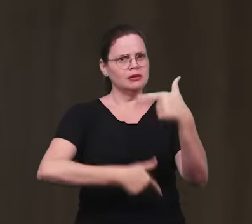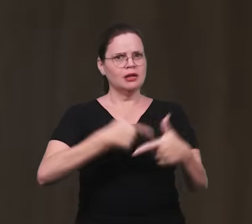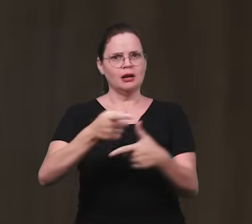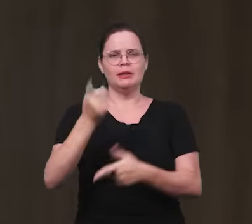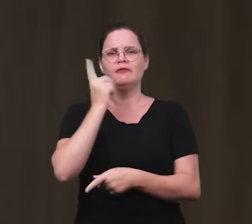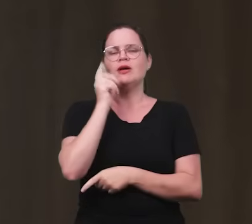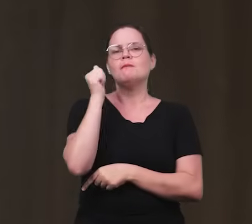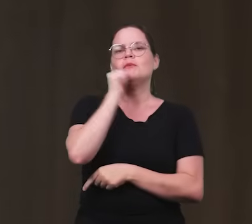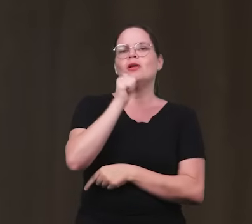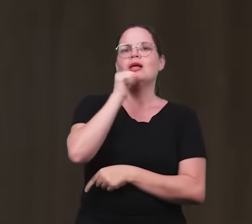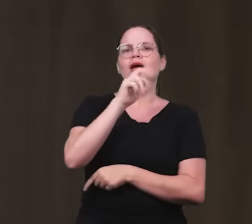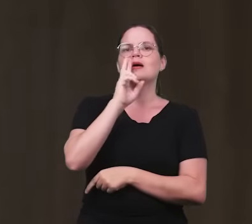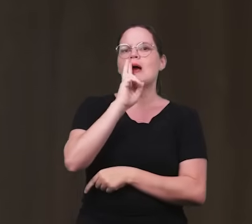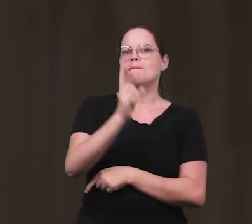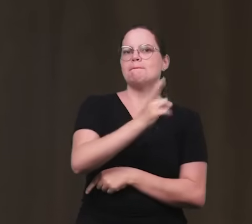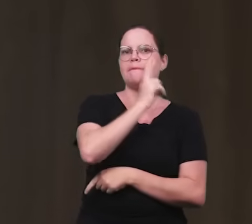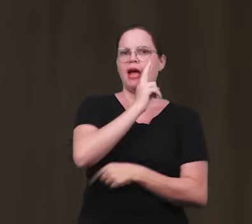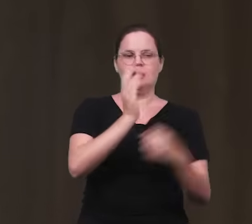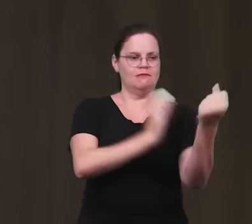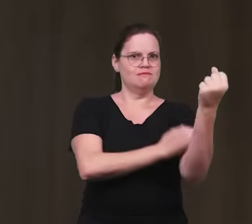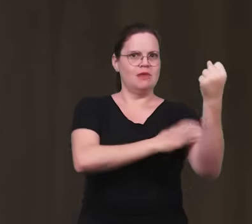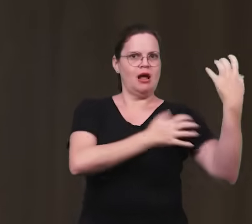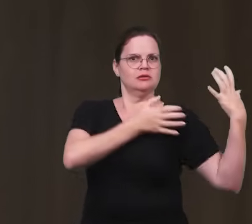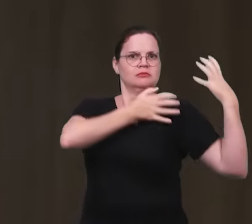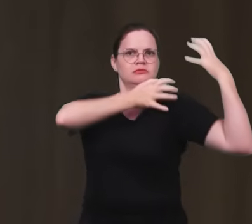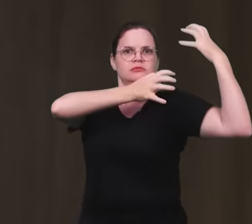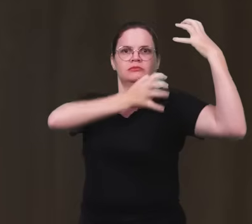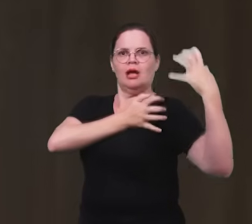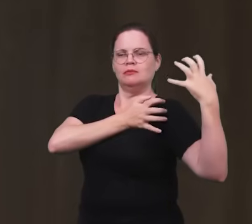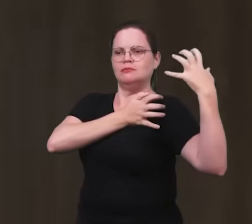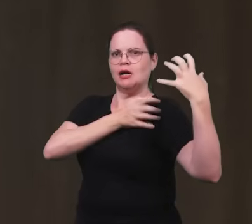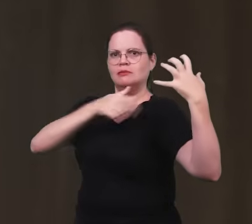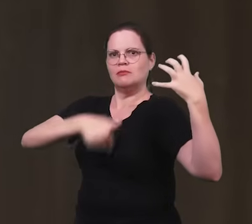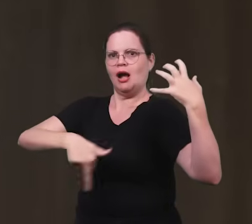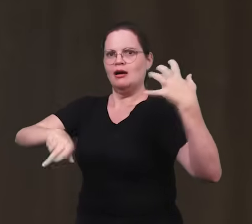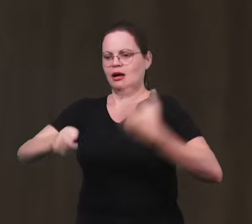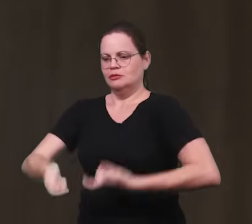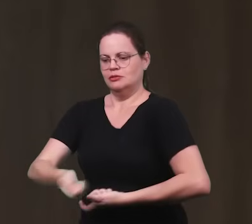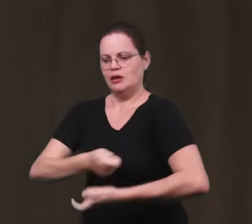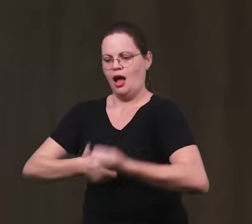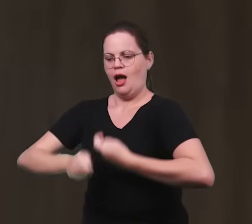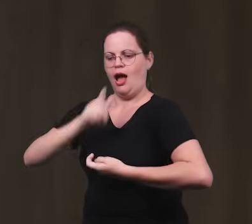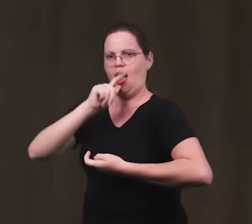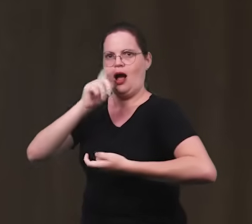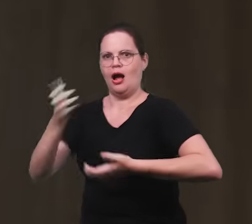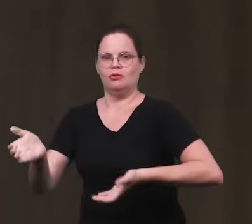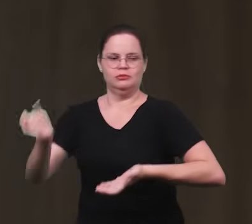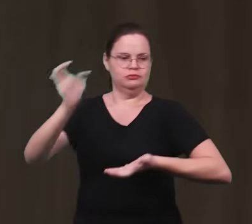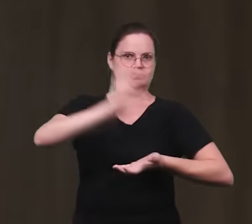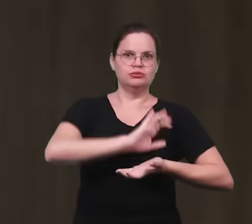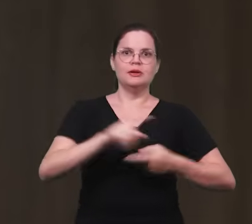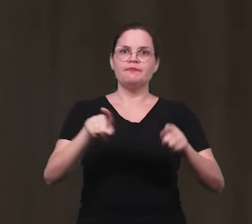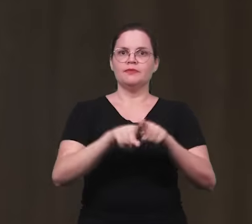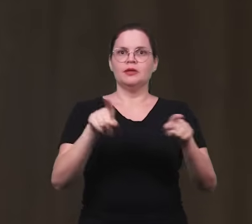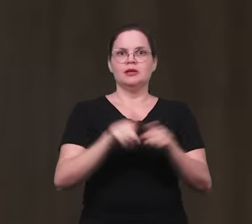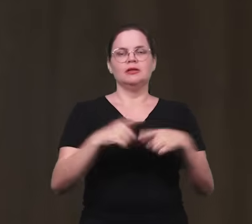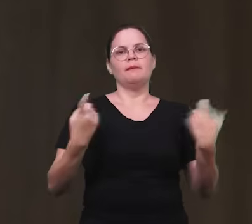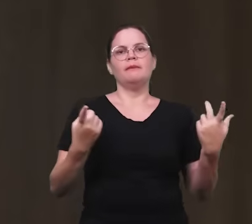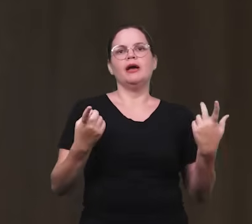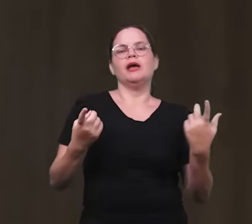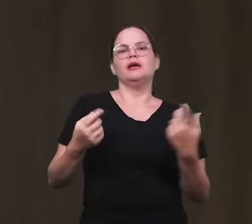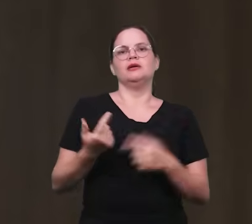Rebeca, ela estava ali no poço tirando água. Raquel, quando encontra com Jacó, ela estava cuidando das ovelhas do pai. No